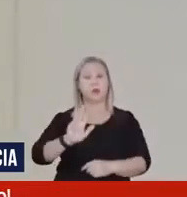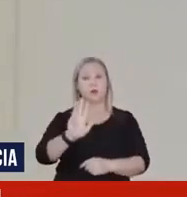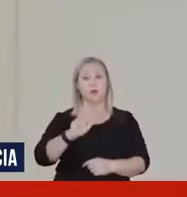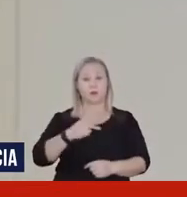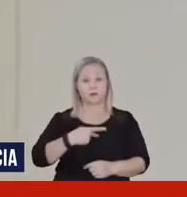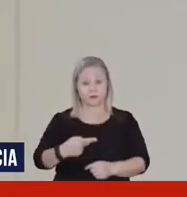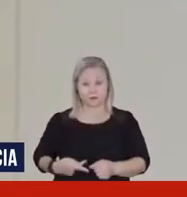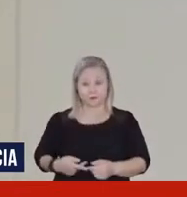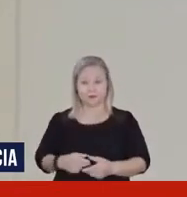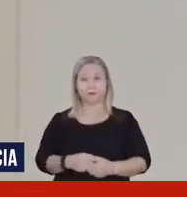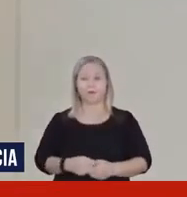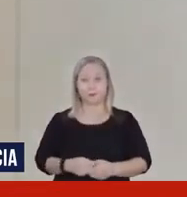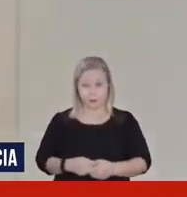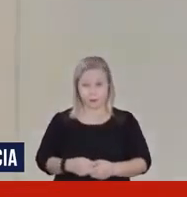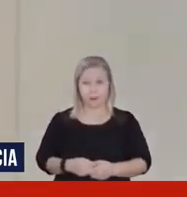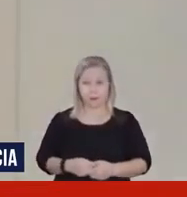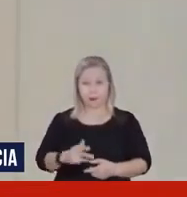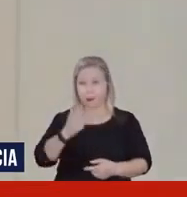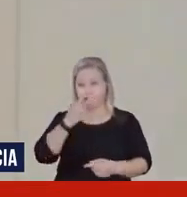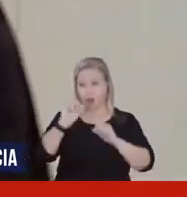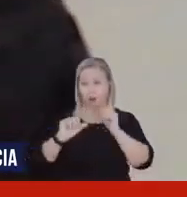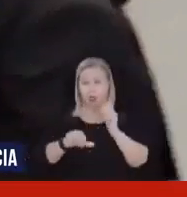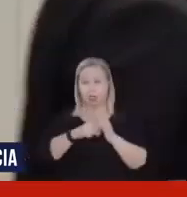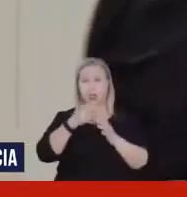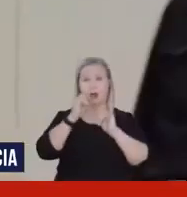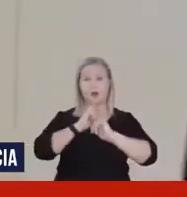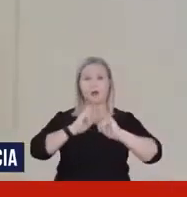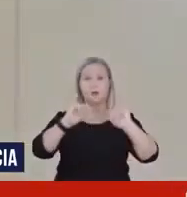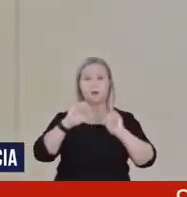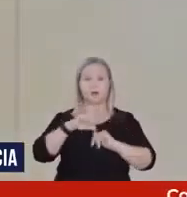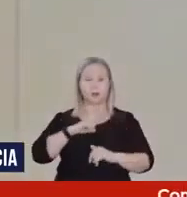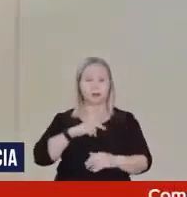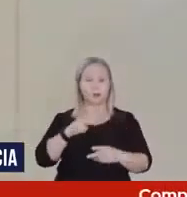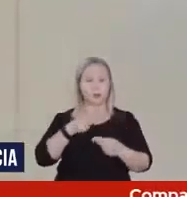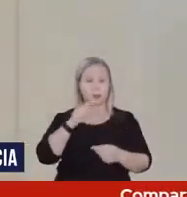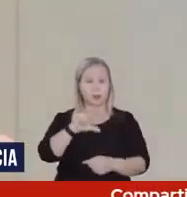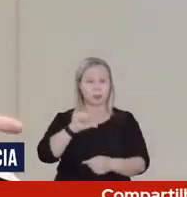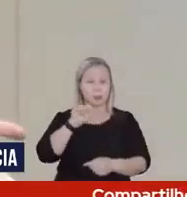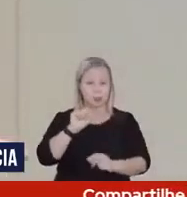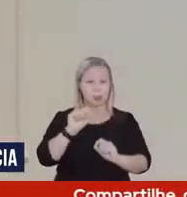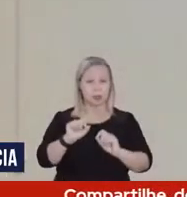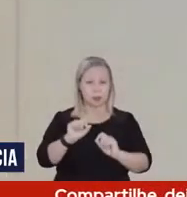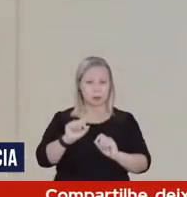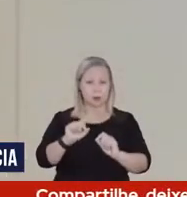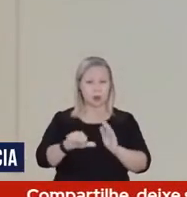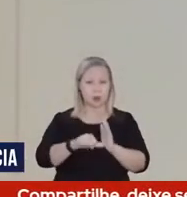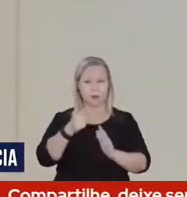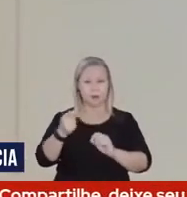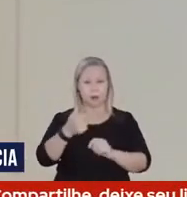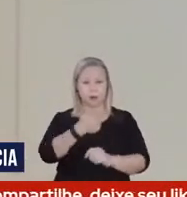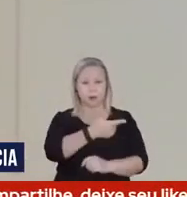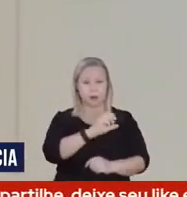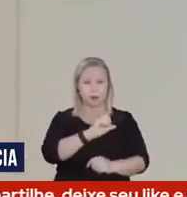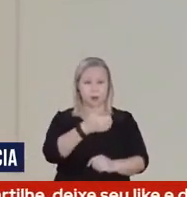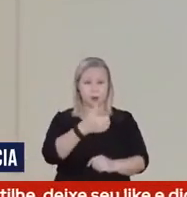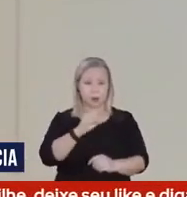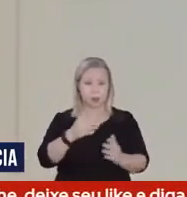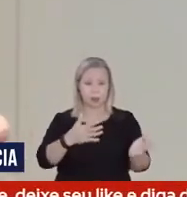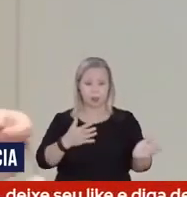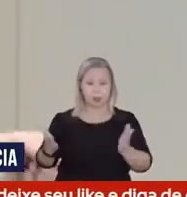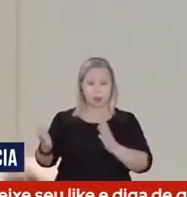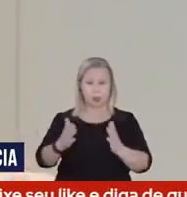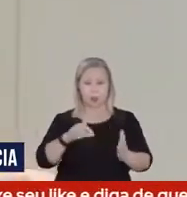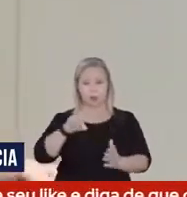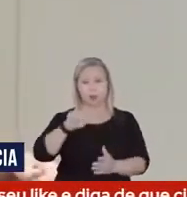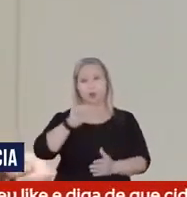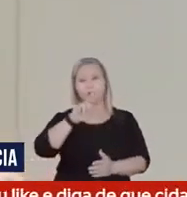Acho que a primeira informação que vale a pena ressaltar, presidente, é que de 2016, período que o David lembrou, no